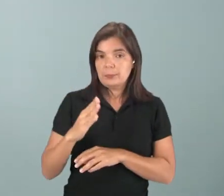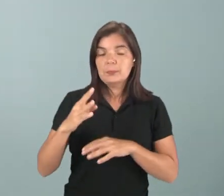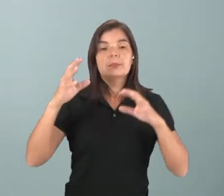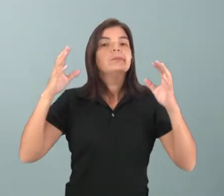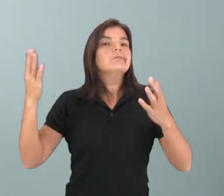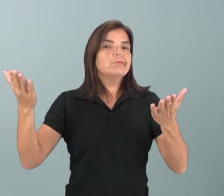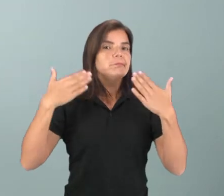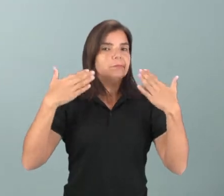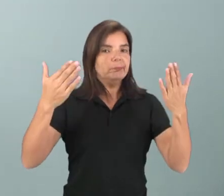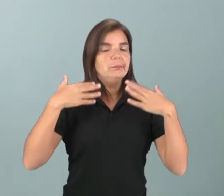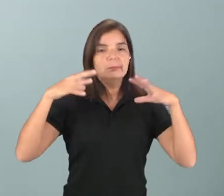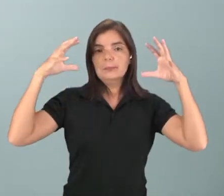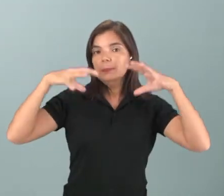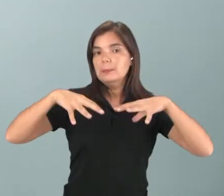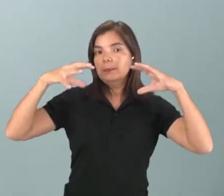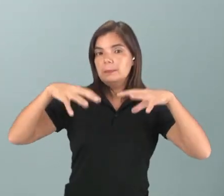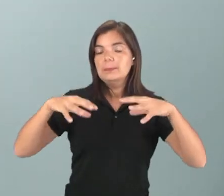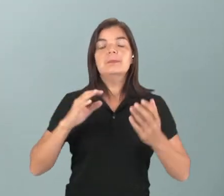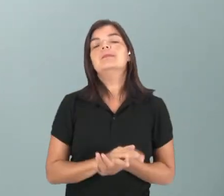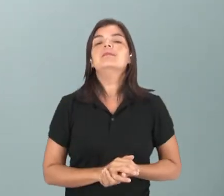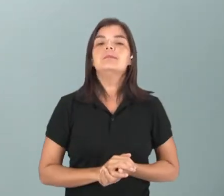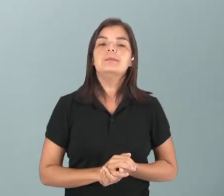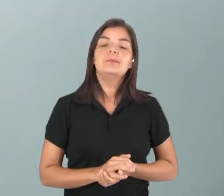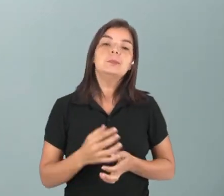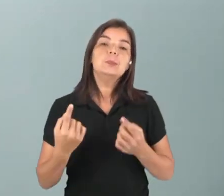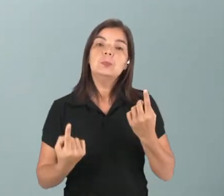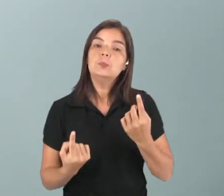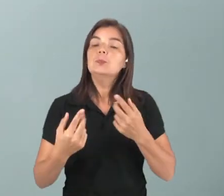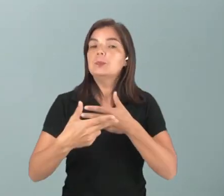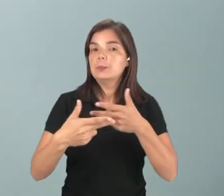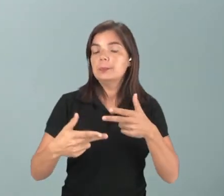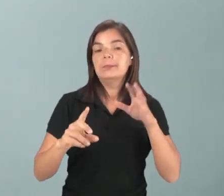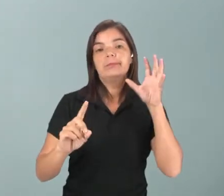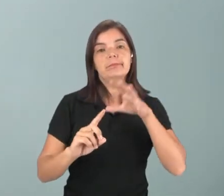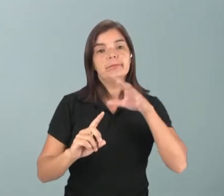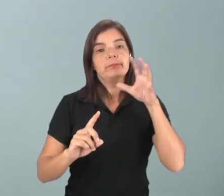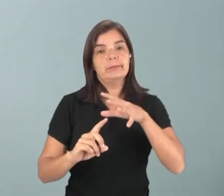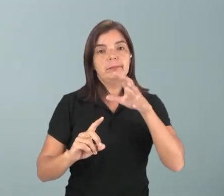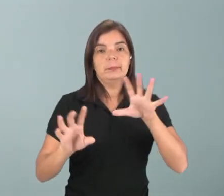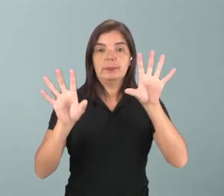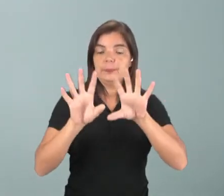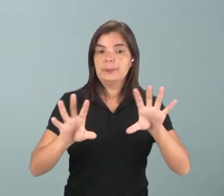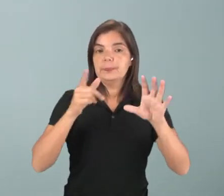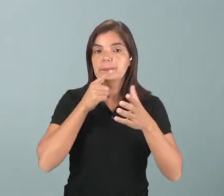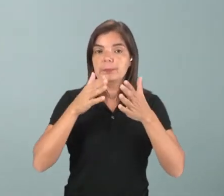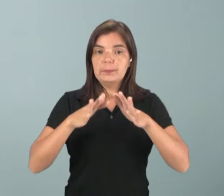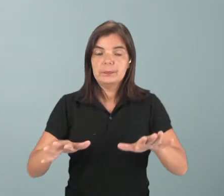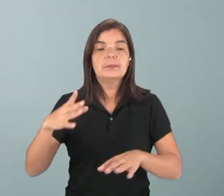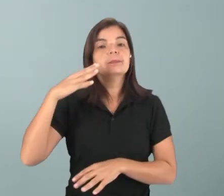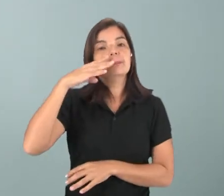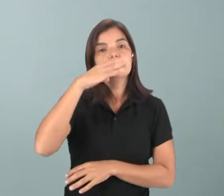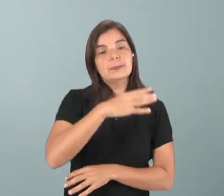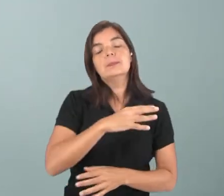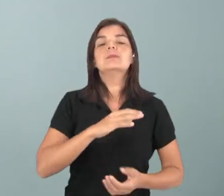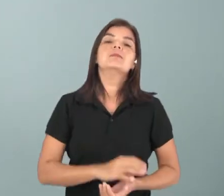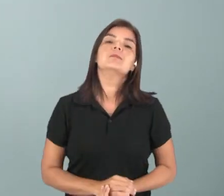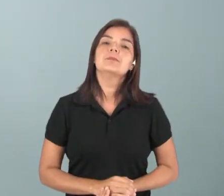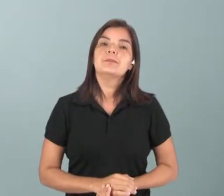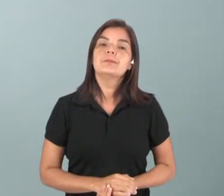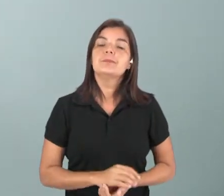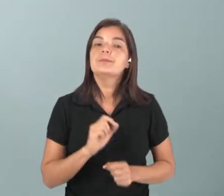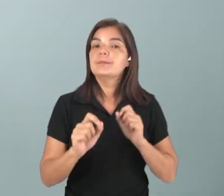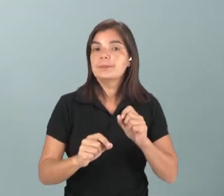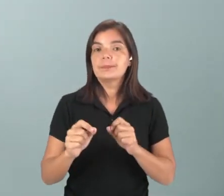quente e úmido, porque nós temos ali, né, entre um dos fatores, a influência de uma corrente oceânica quente, tá bom? Isso